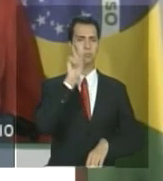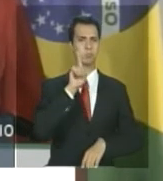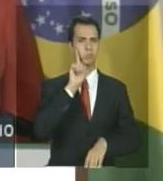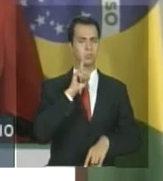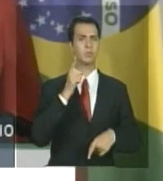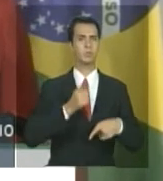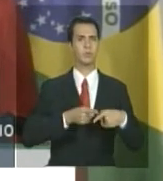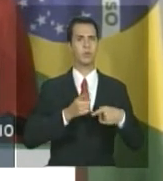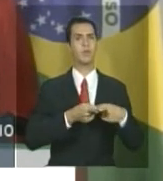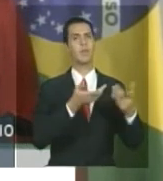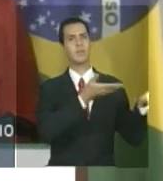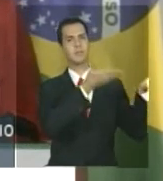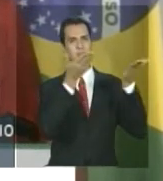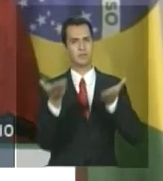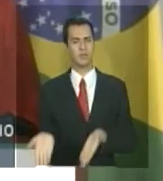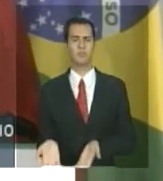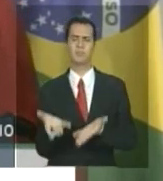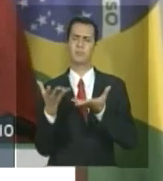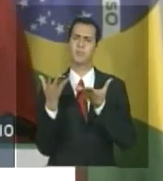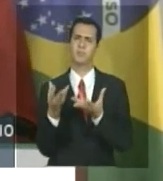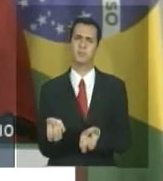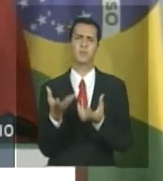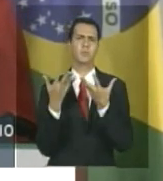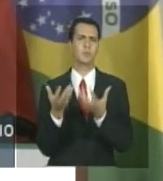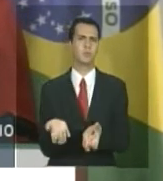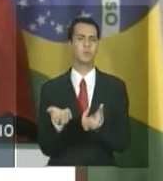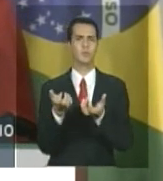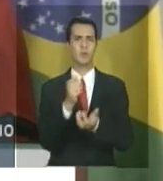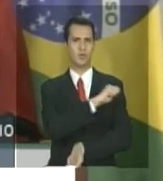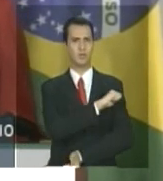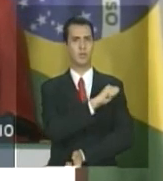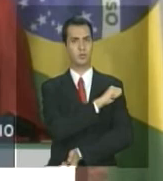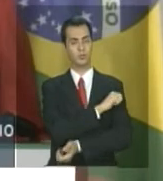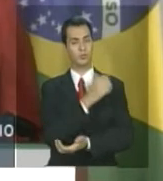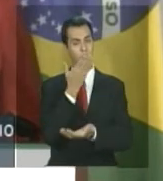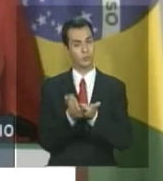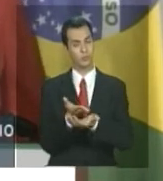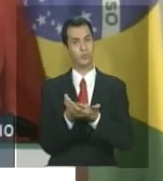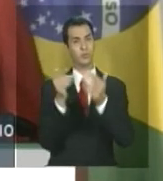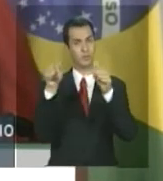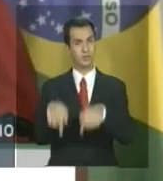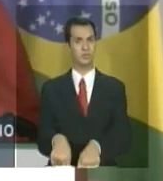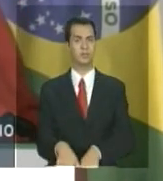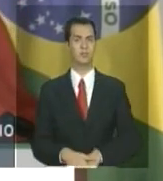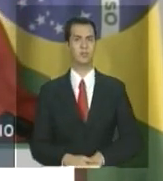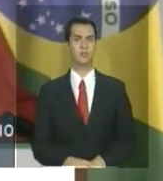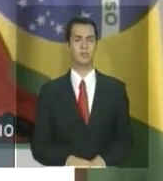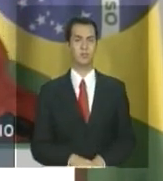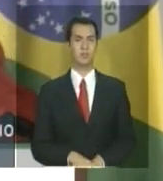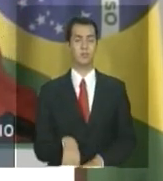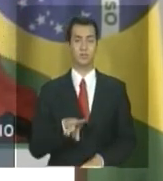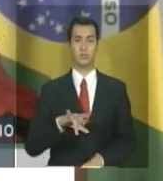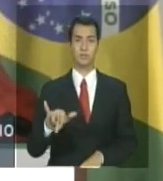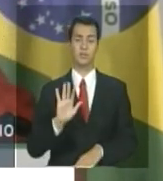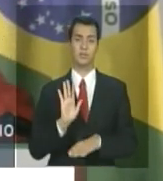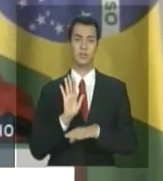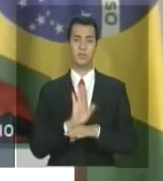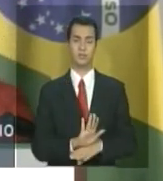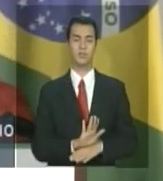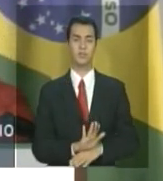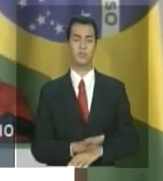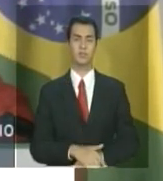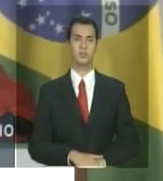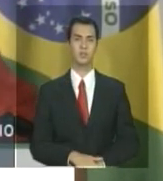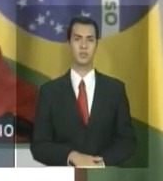dos milhares de estudantes que vêm aqui aprimorar sua formação e vão contribuir para que